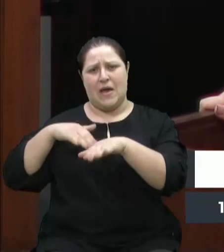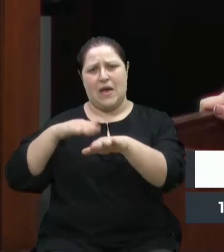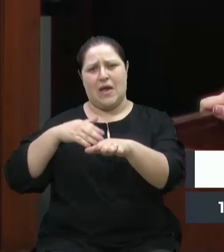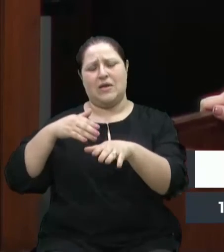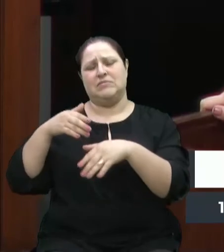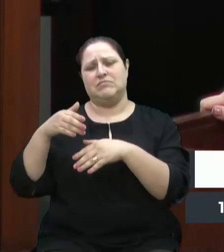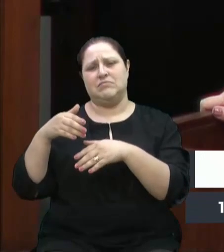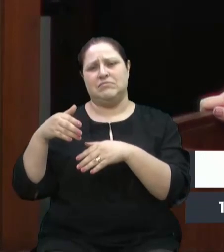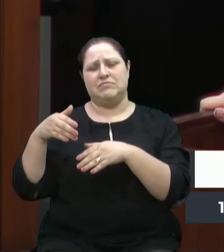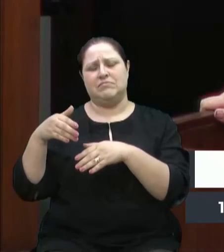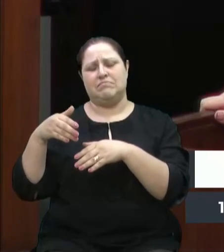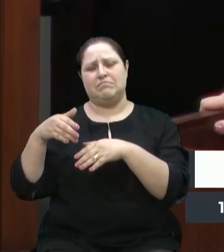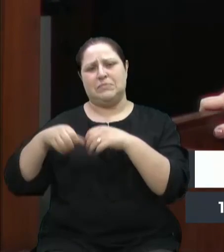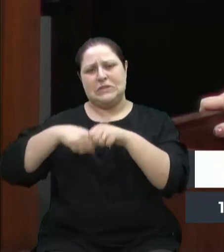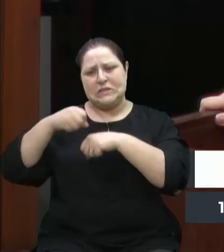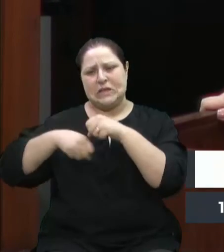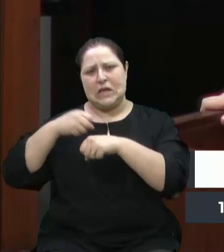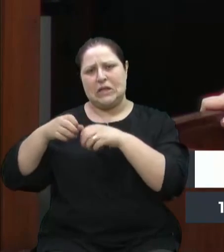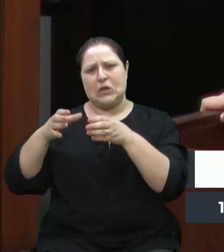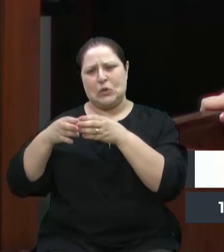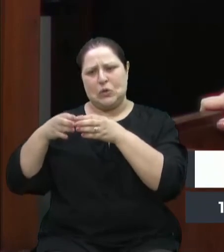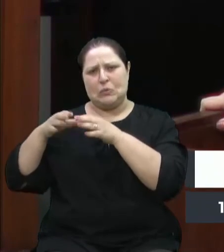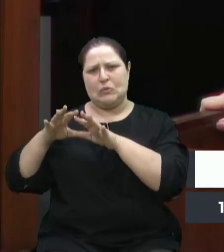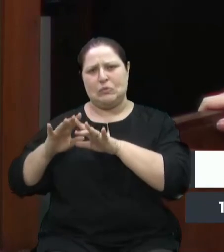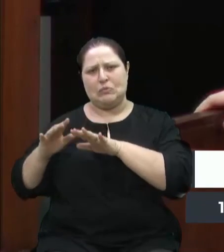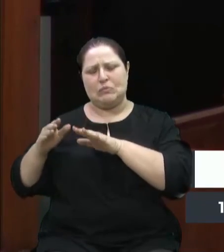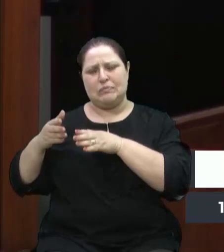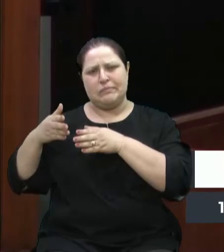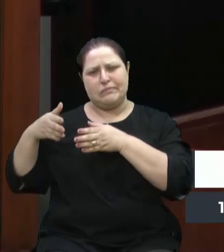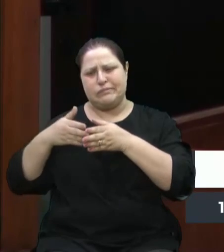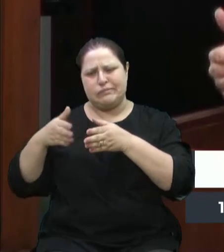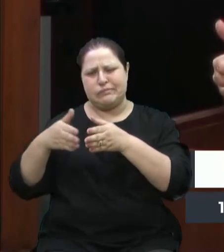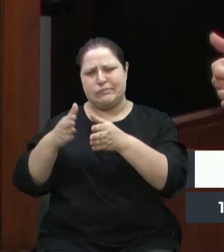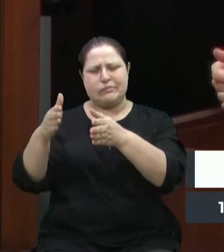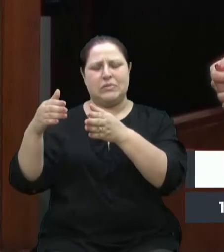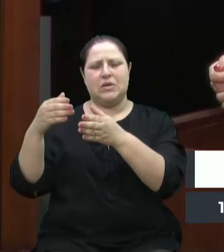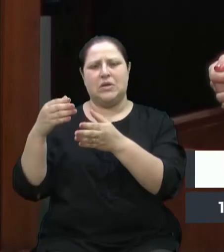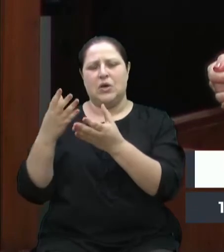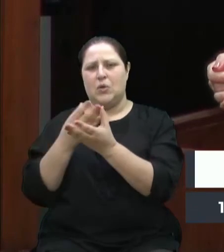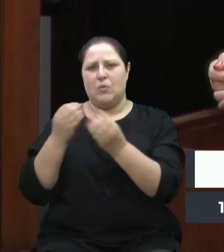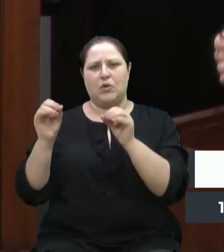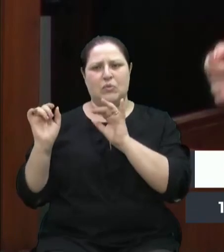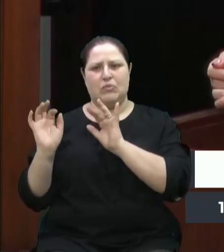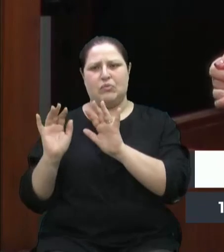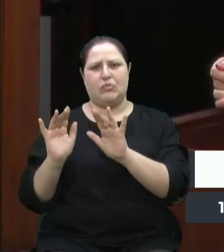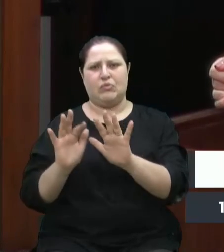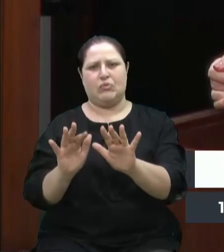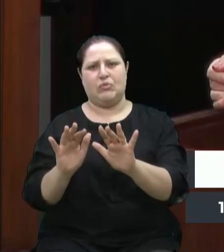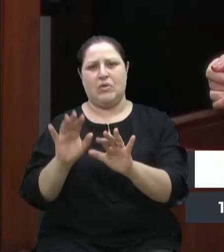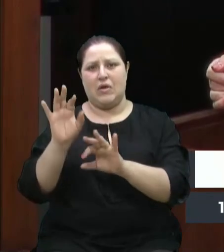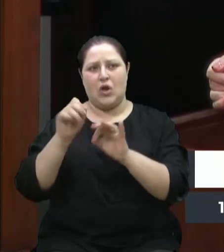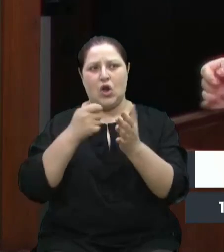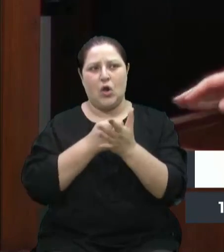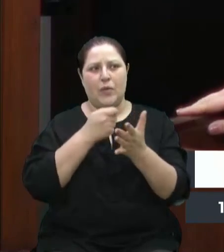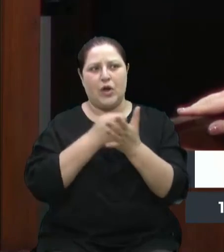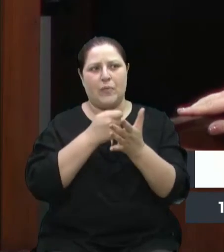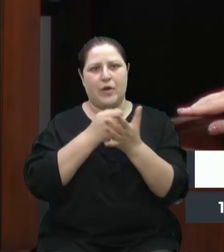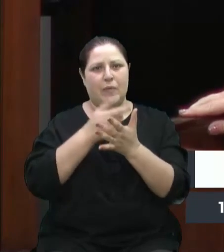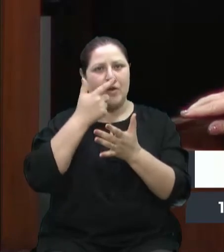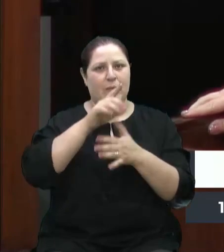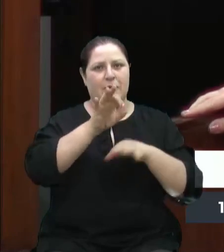bicicletadas, como alguns chamam, né, cobrando que o plano de mobilidade urbana saísse do papel. E ontem, então, com essa